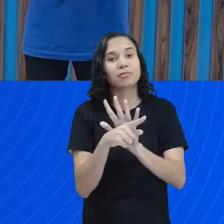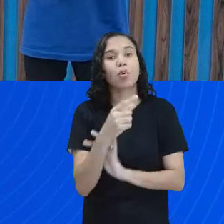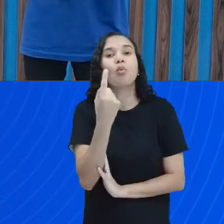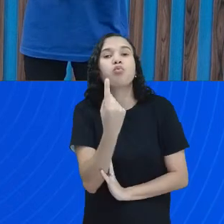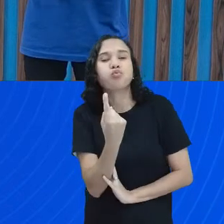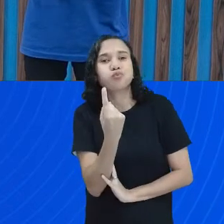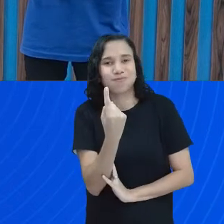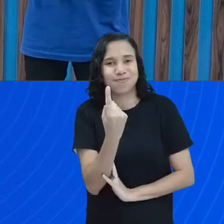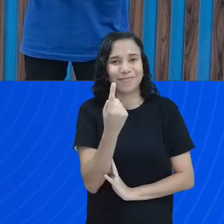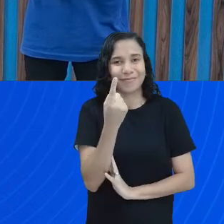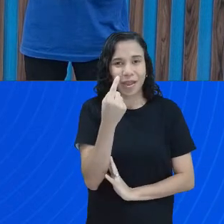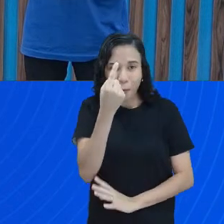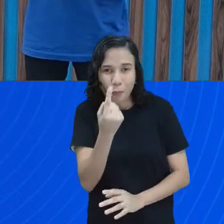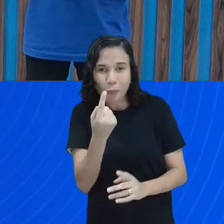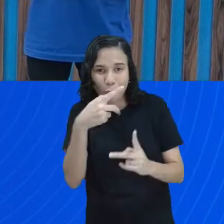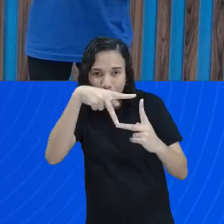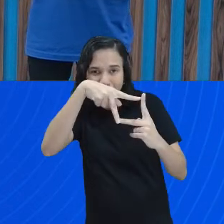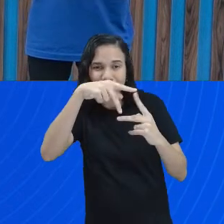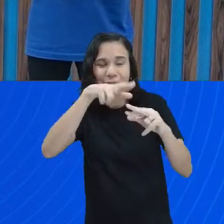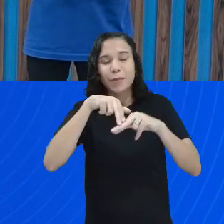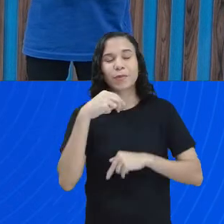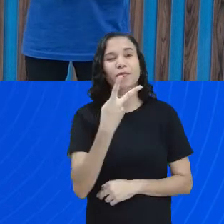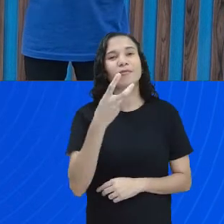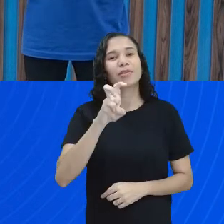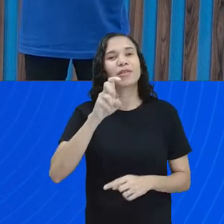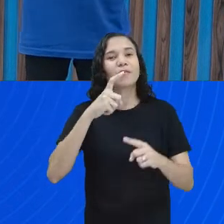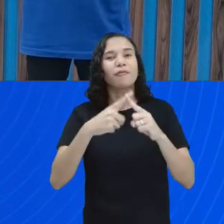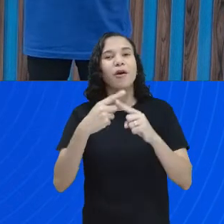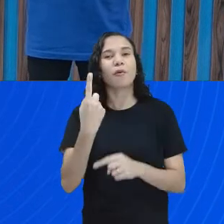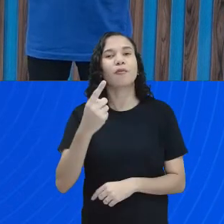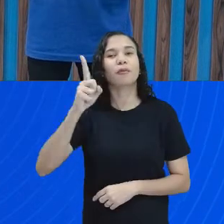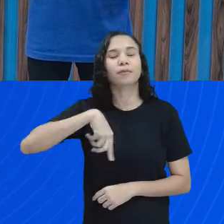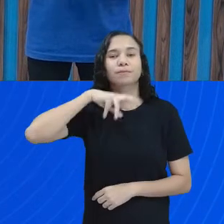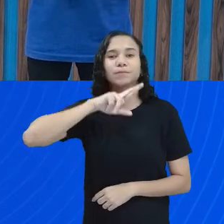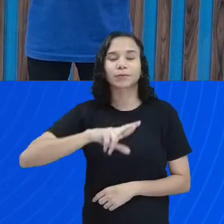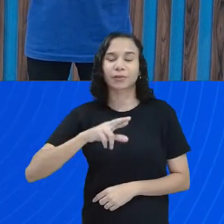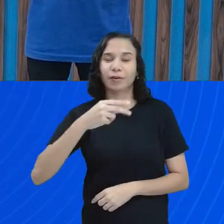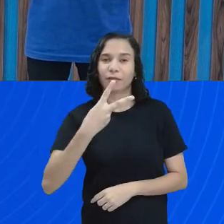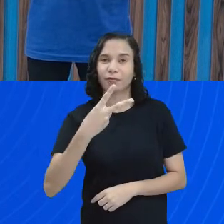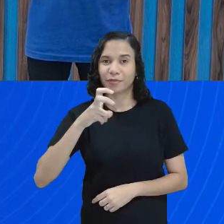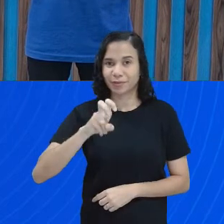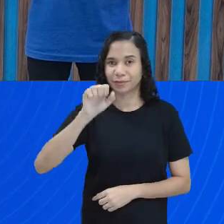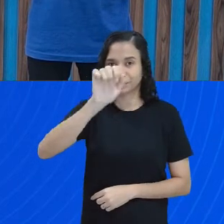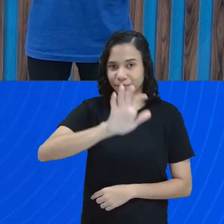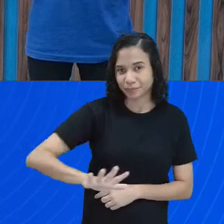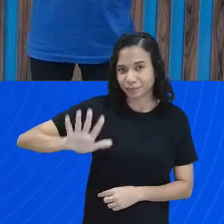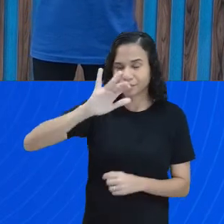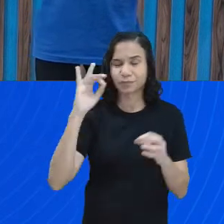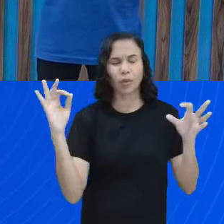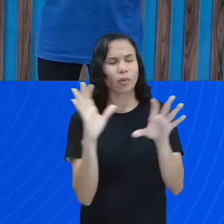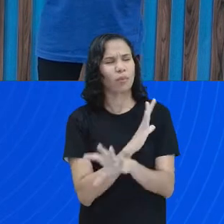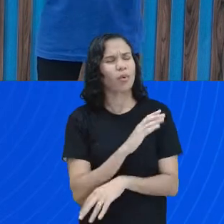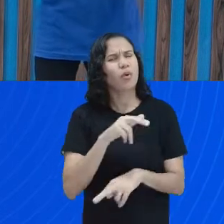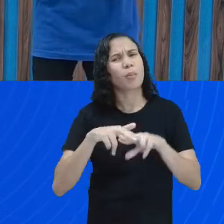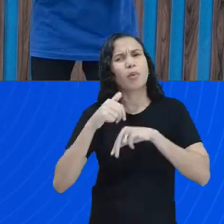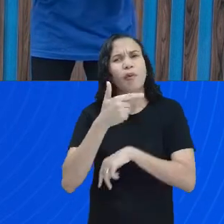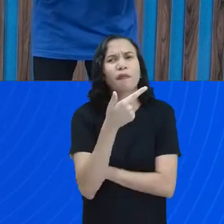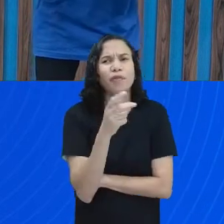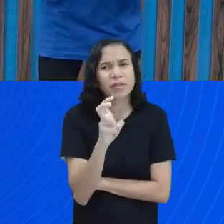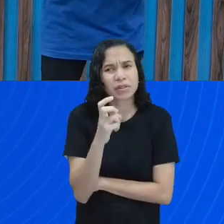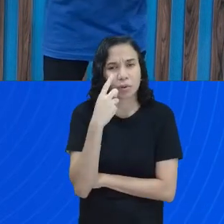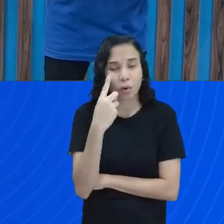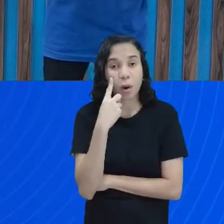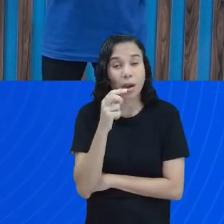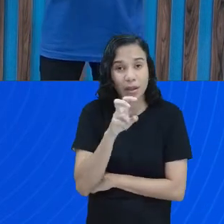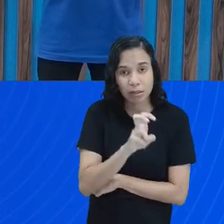1, que equivale a um quadradinho. Então, 25 vezes 1 dá 25 a área completa. Ricardinho, como assim 25? Porque eu tenho 5